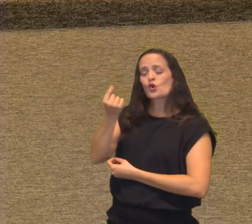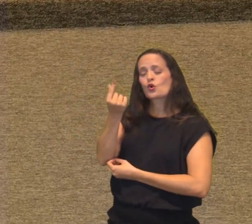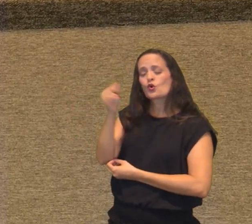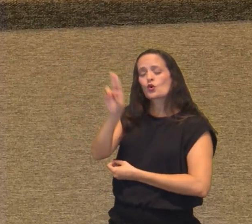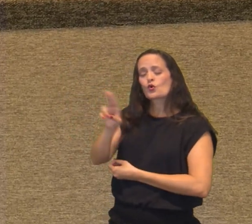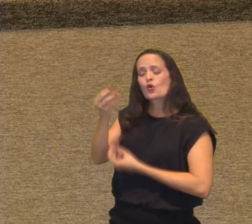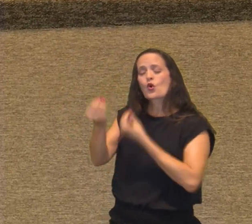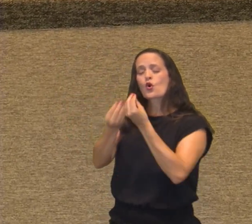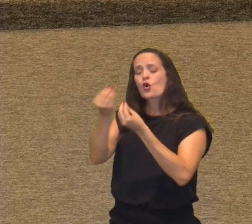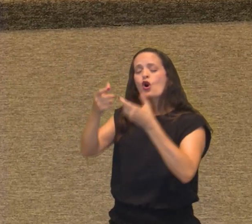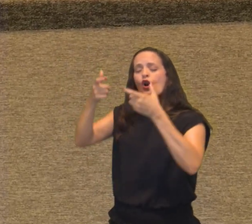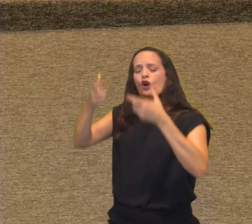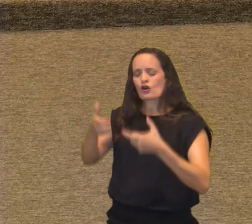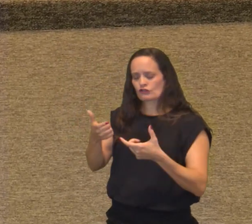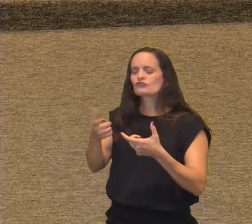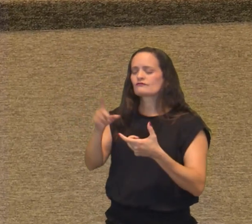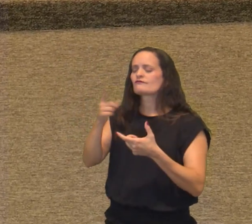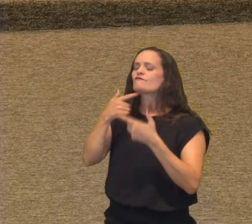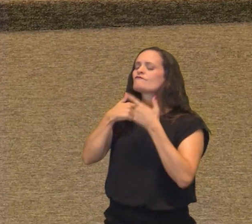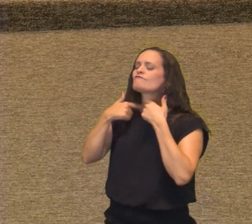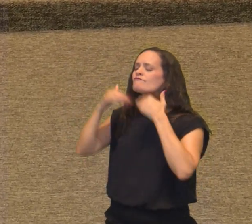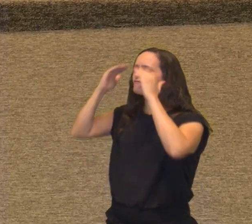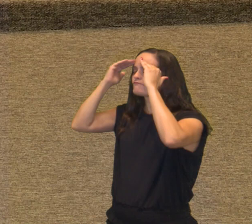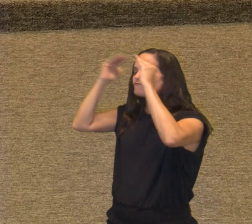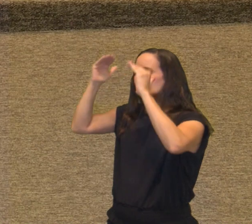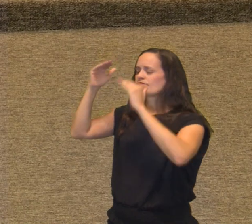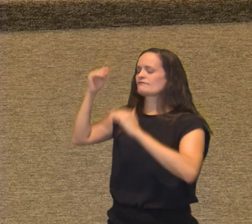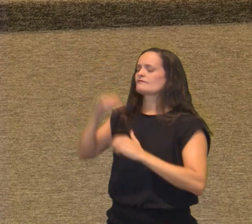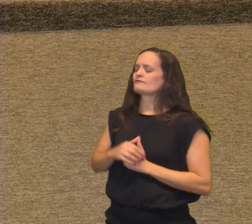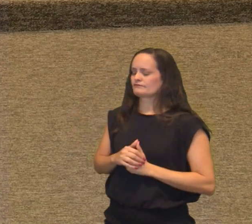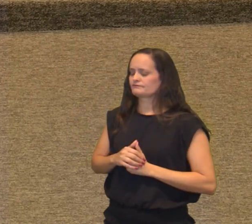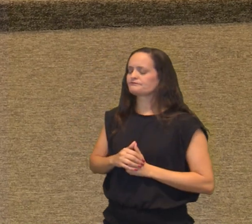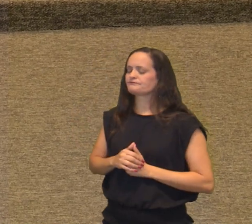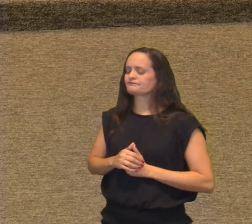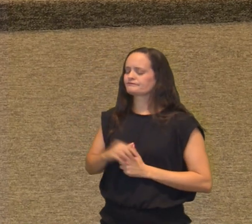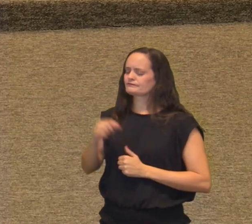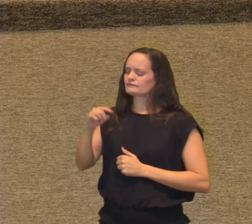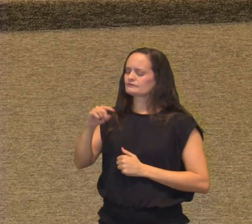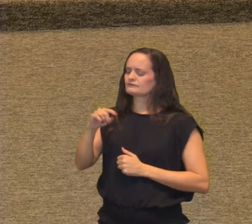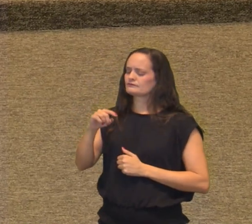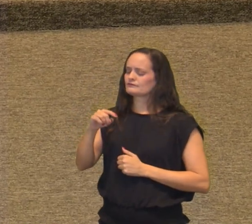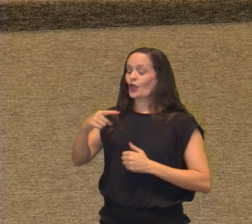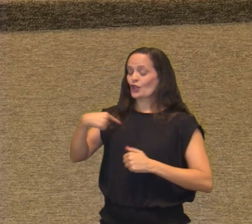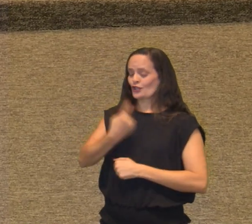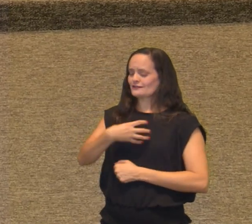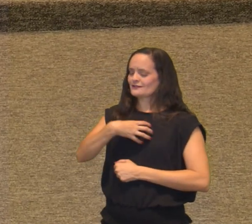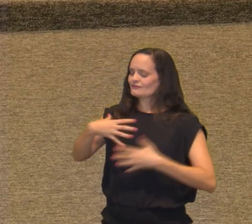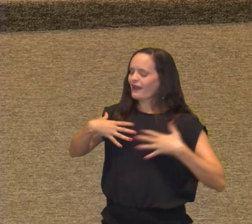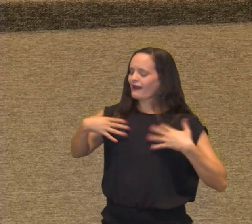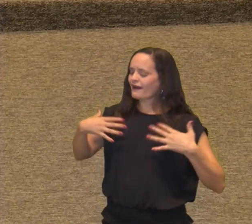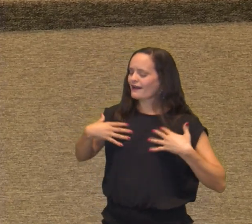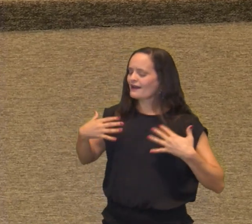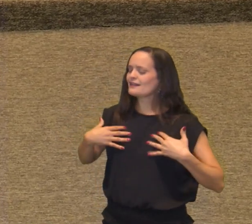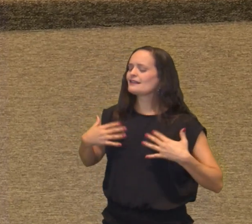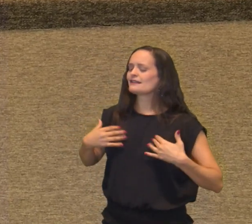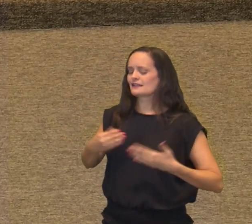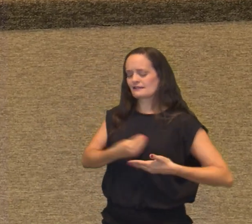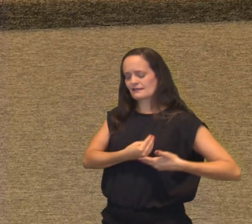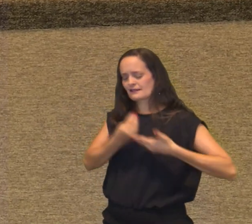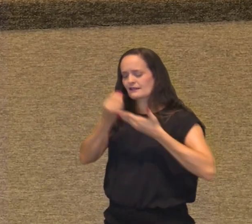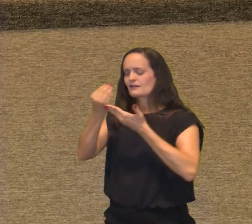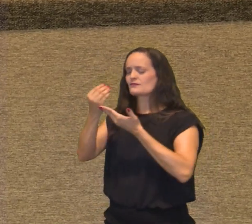sempre fazer a Tua vontade santa, Pai. Nos alegramos e entregamos a Ti,